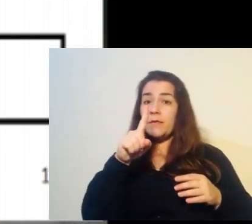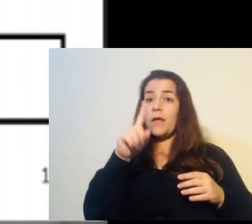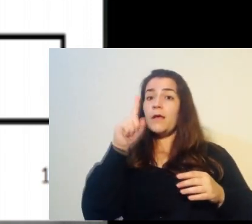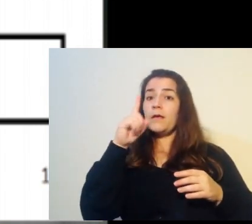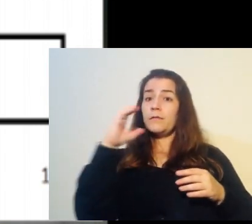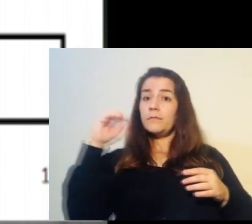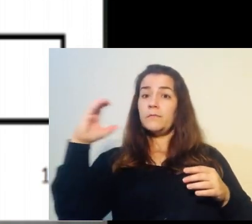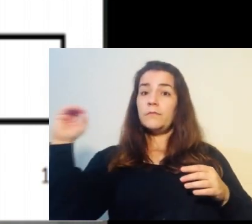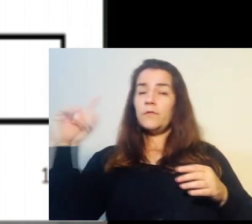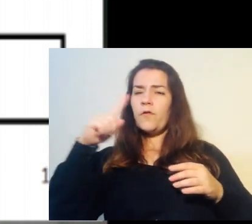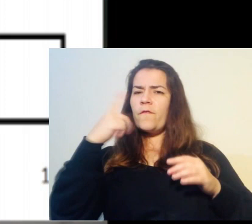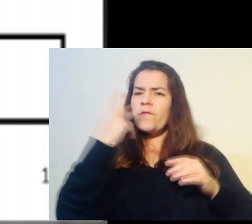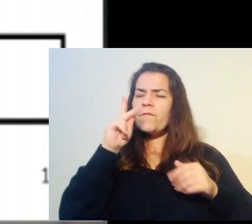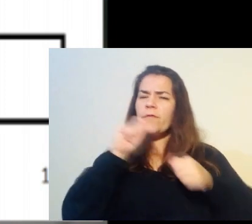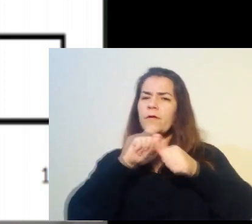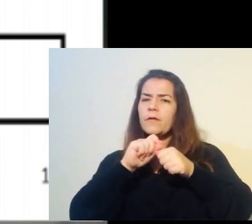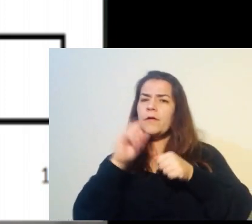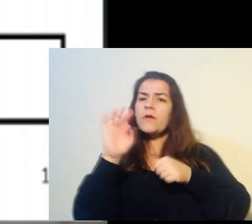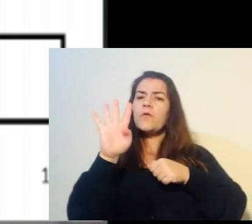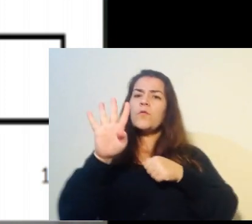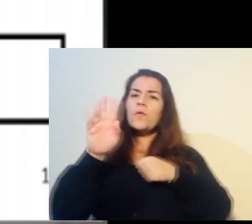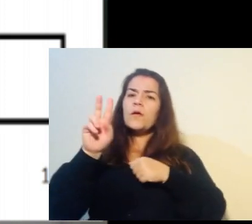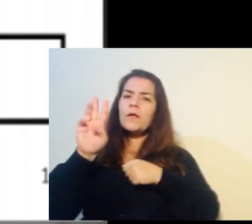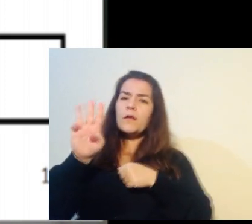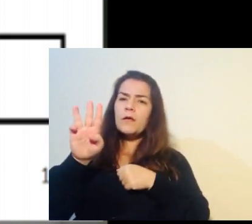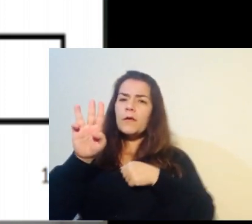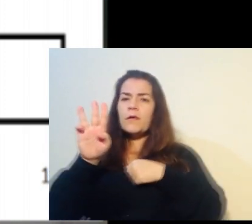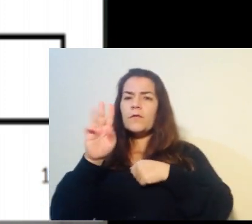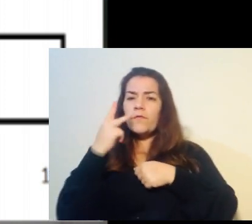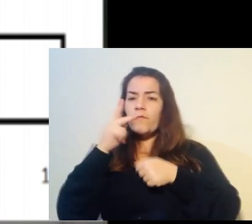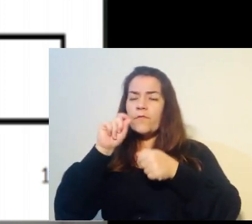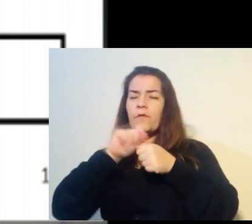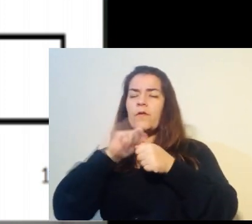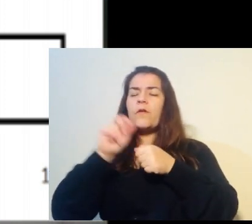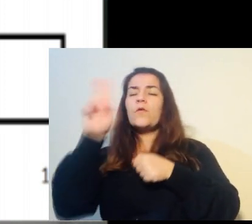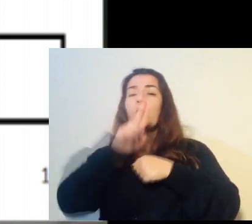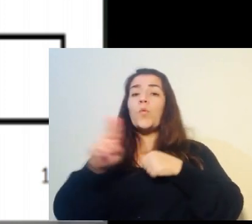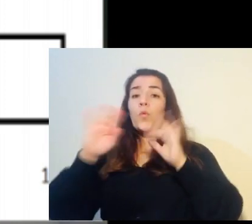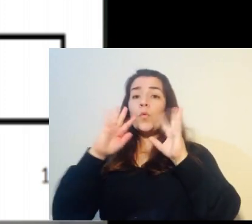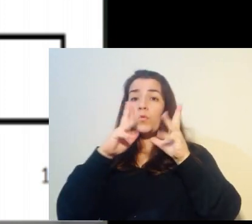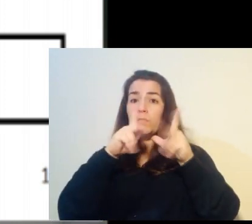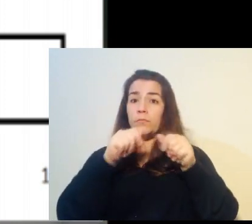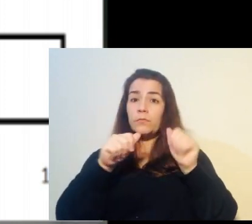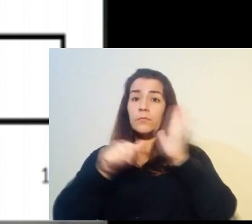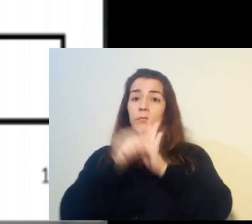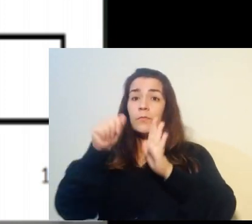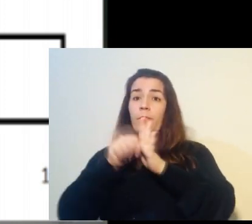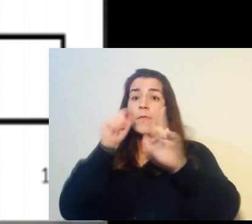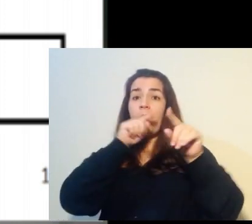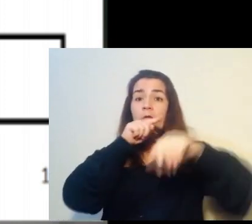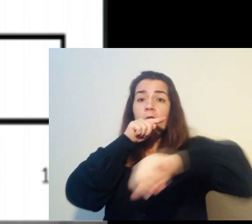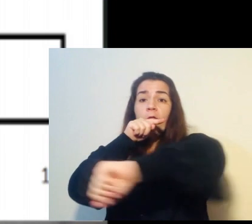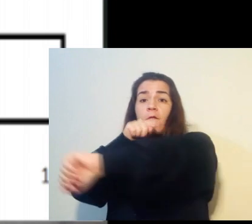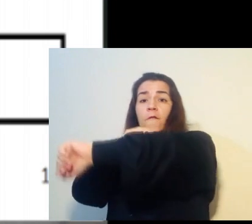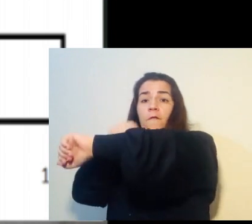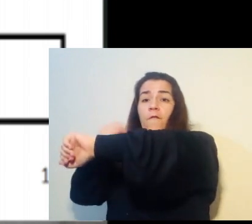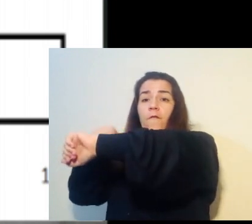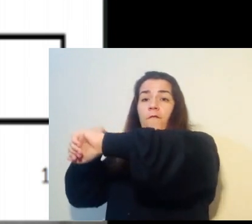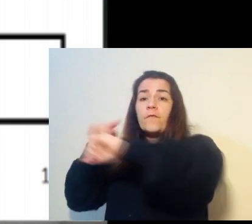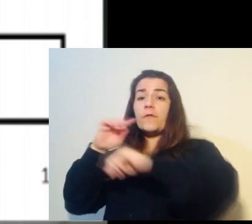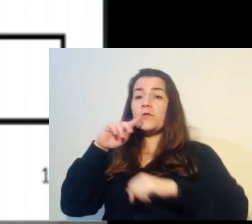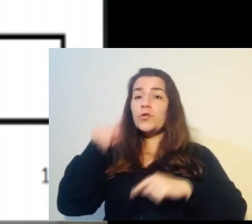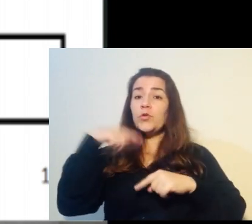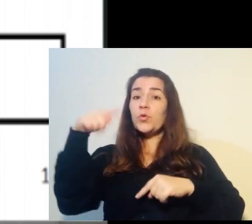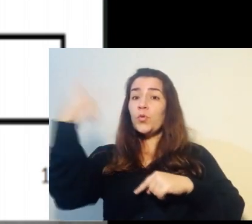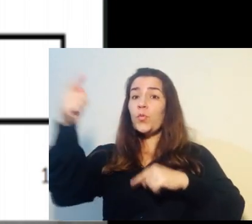gente tem essas porcentagens. O 43% desses todos é o primeiro furo depois